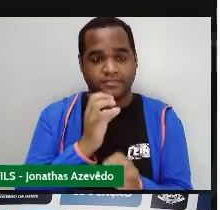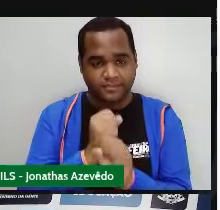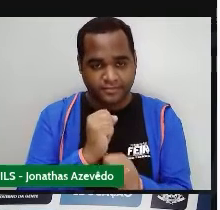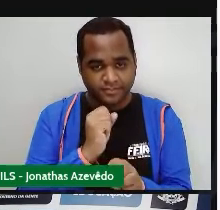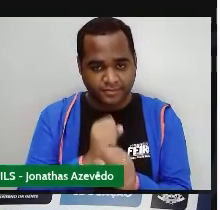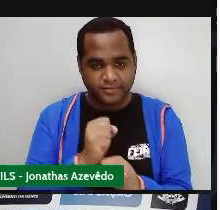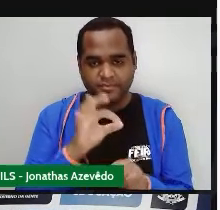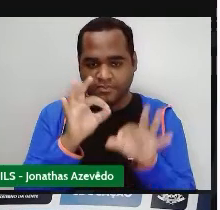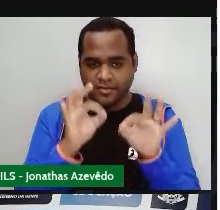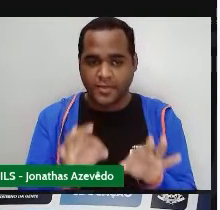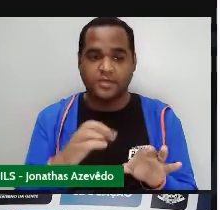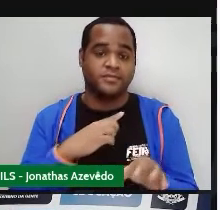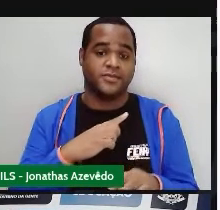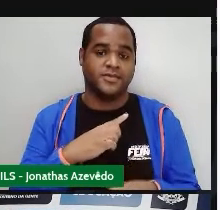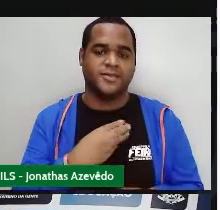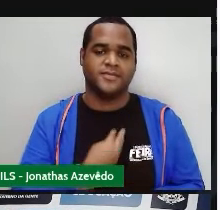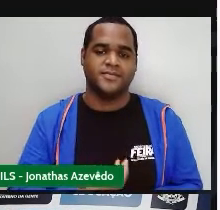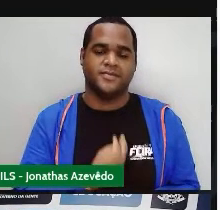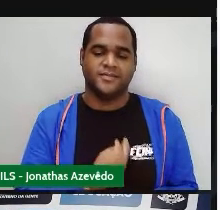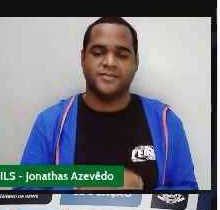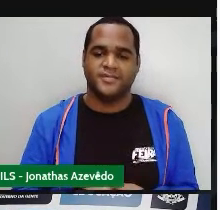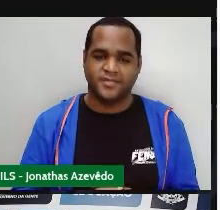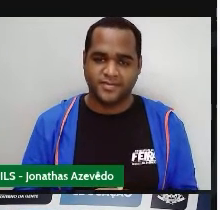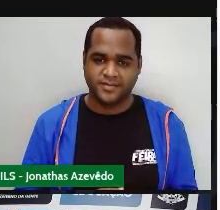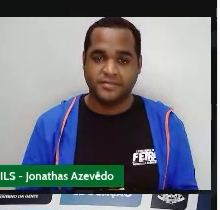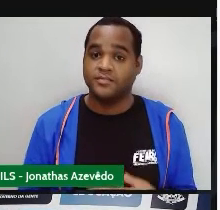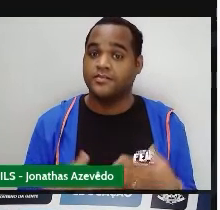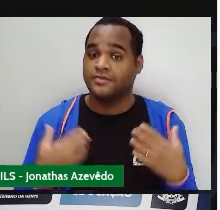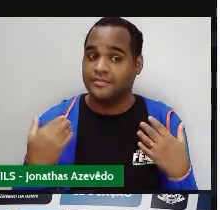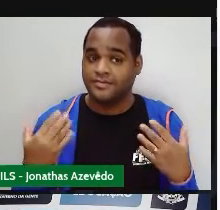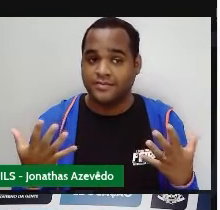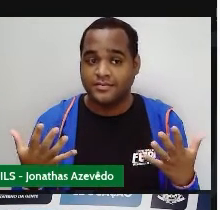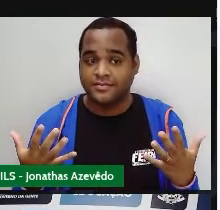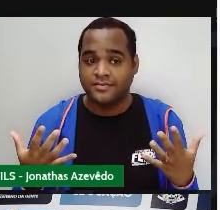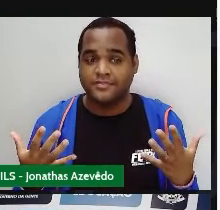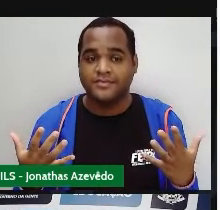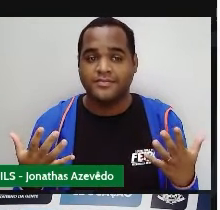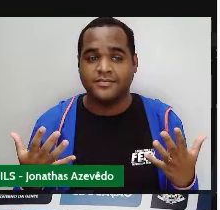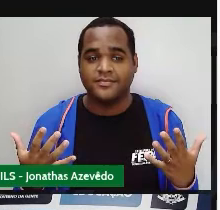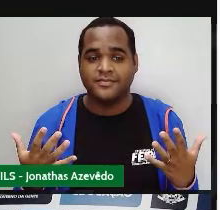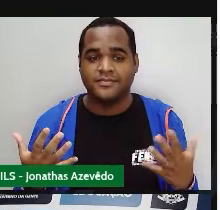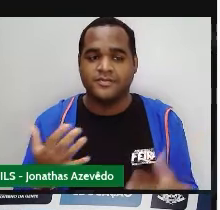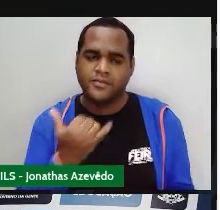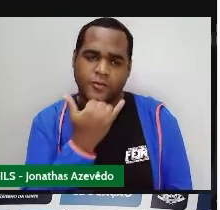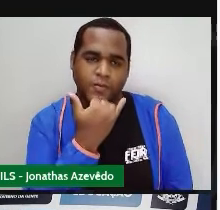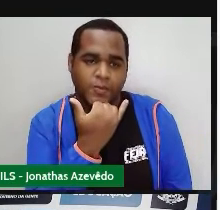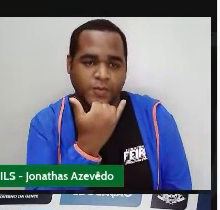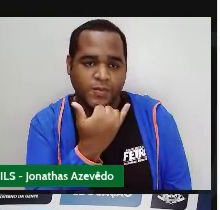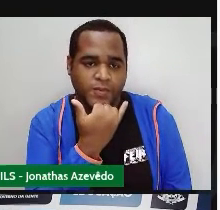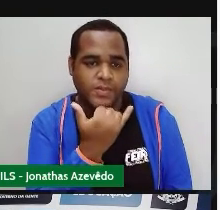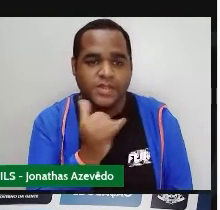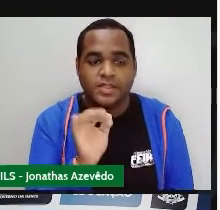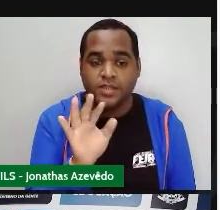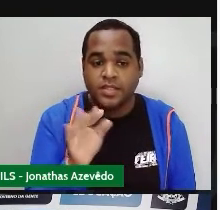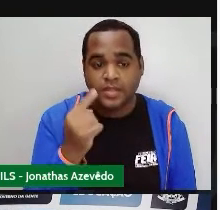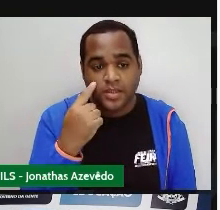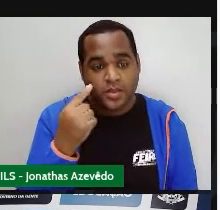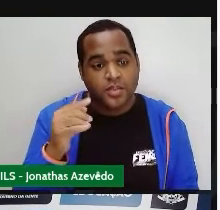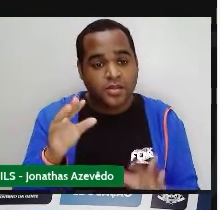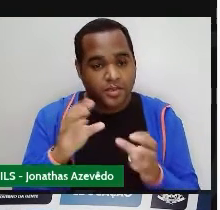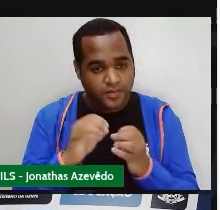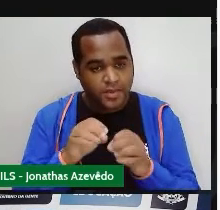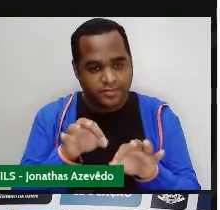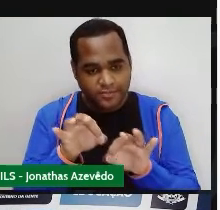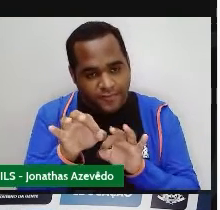em prática tá então desculpa aqui a gente vai nessa